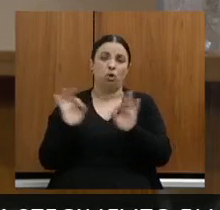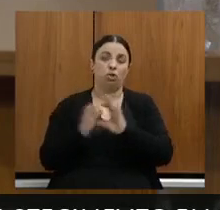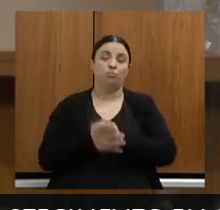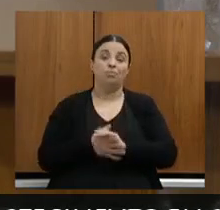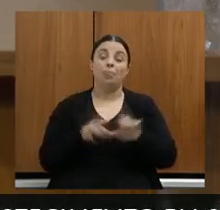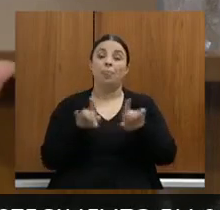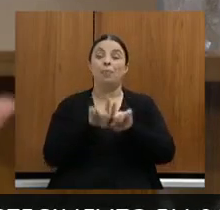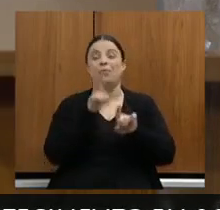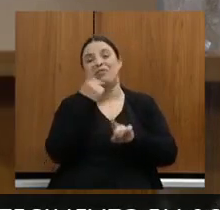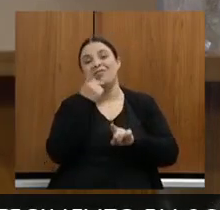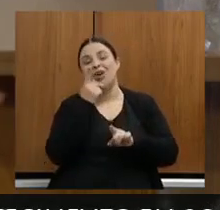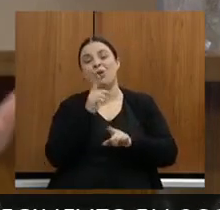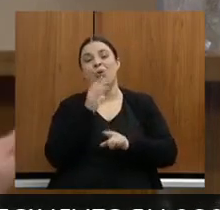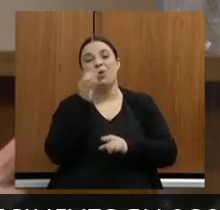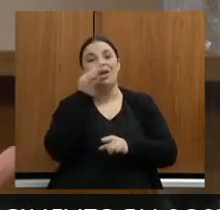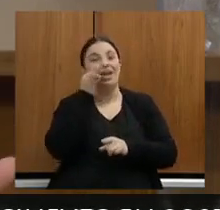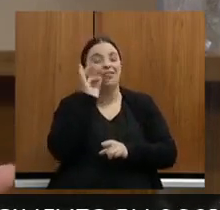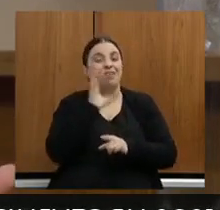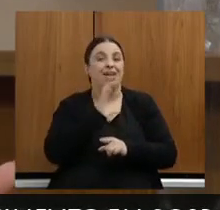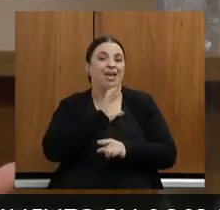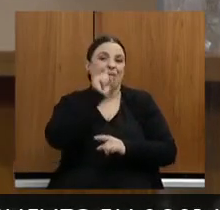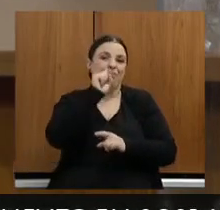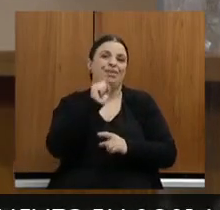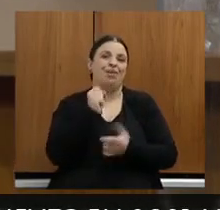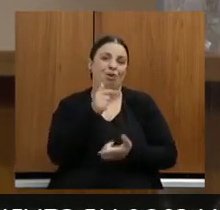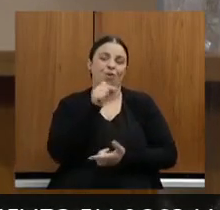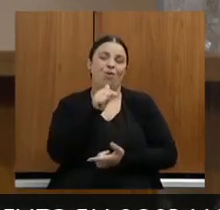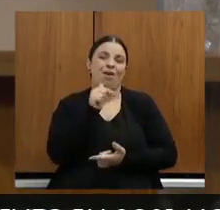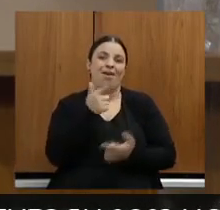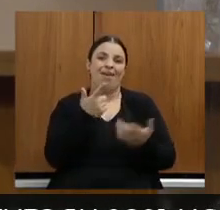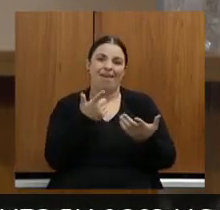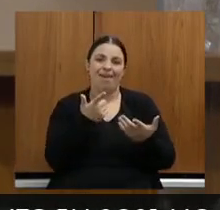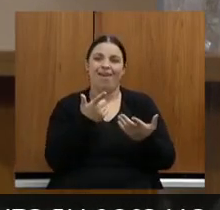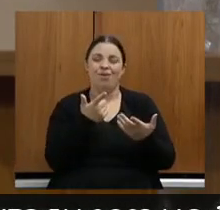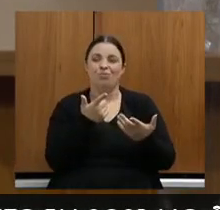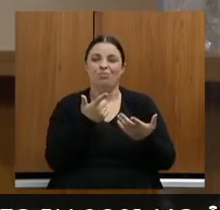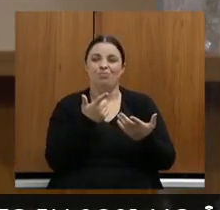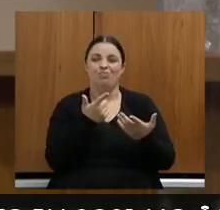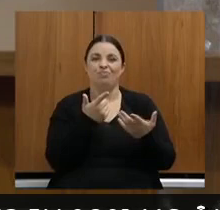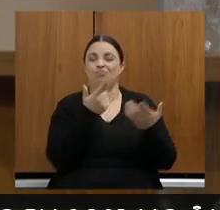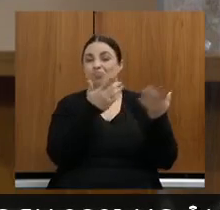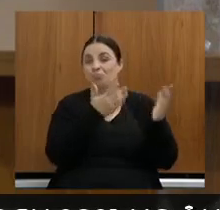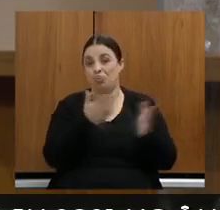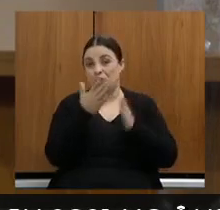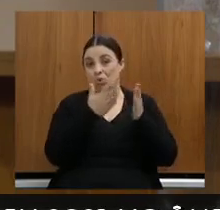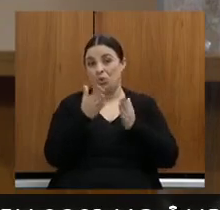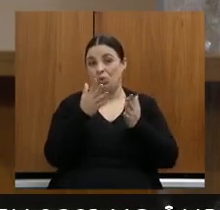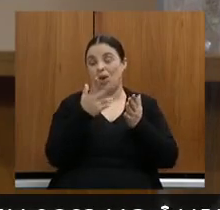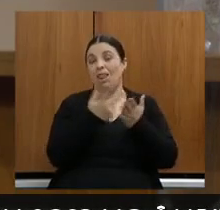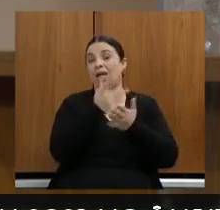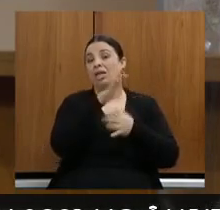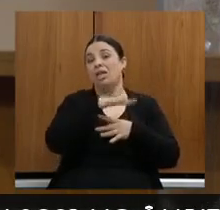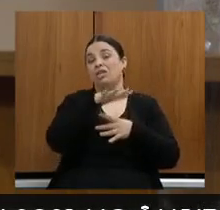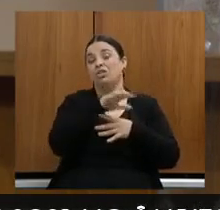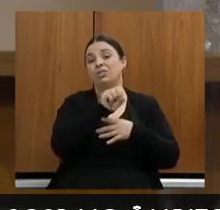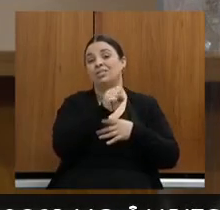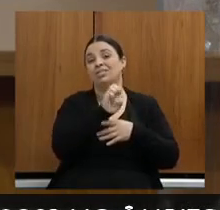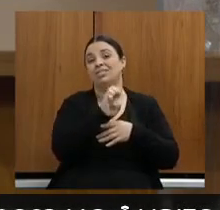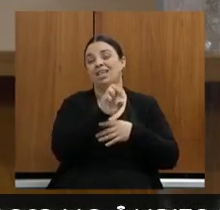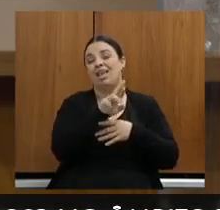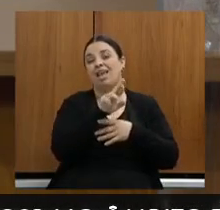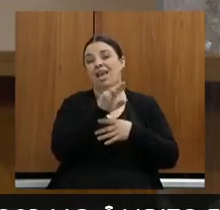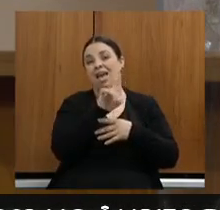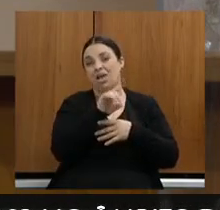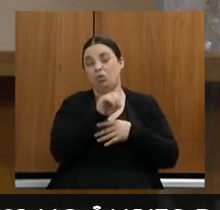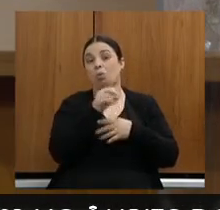o campeão da cidade do Brasil todo foi um produtor de cerrado por uma variedade é para amiga assim